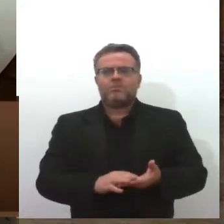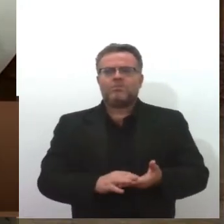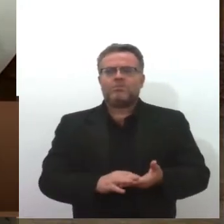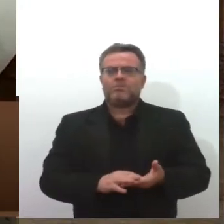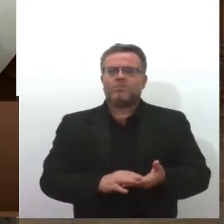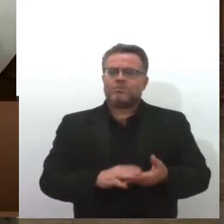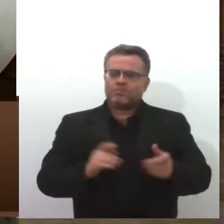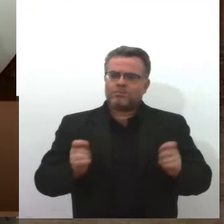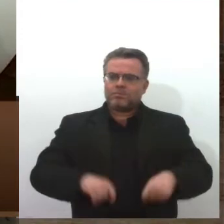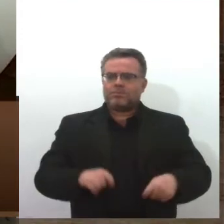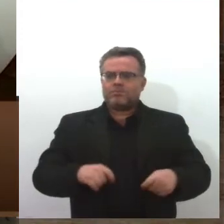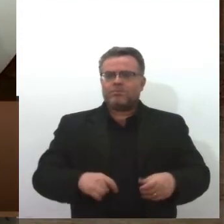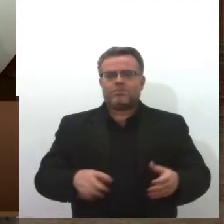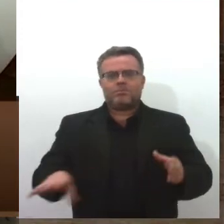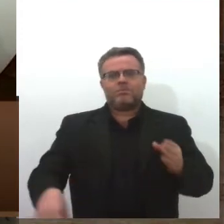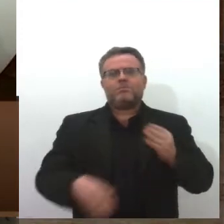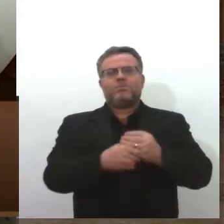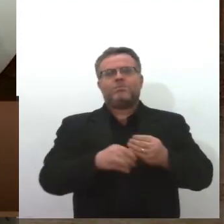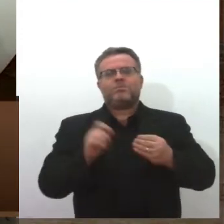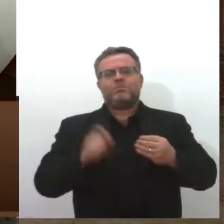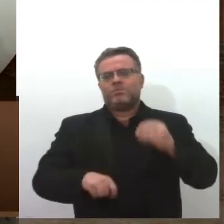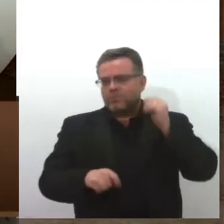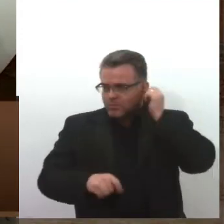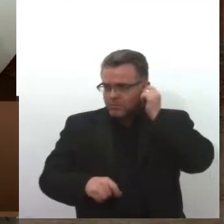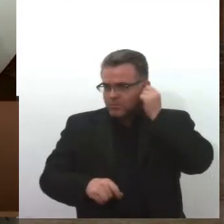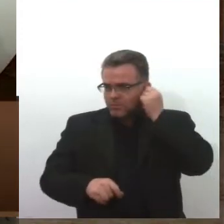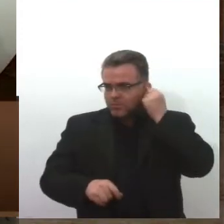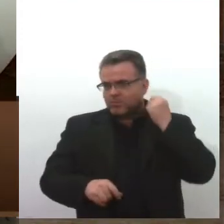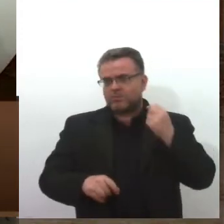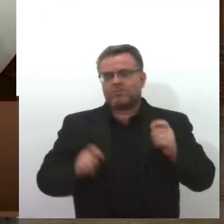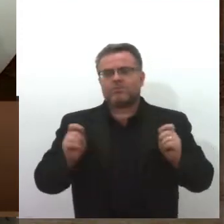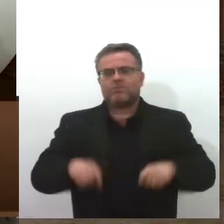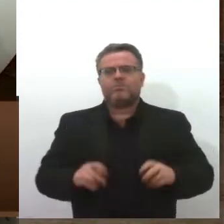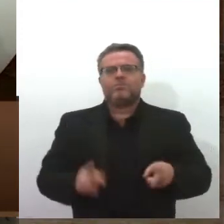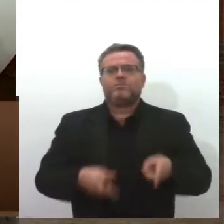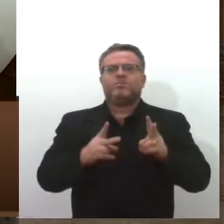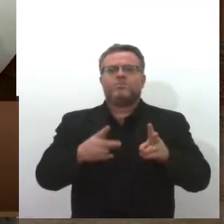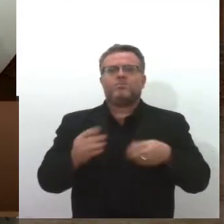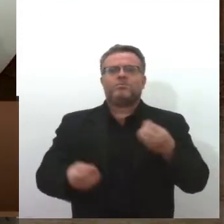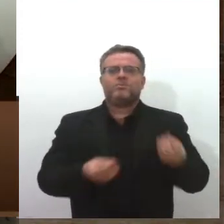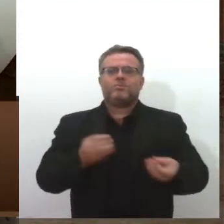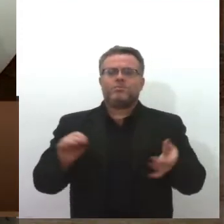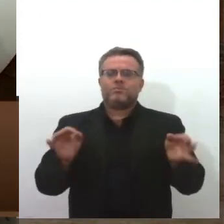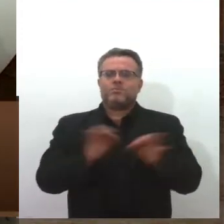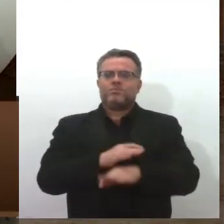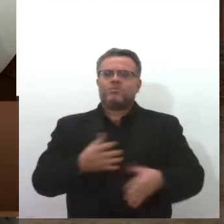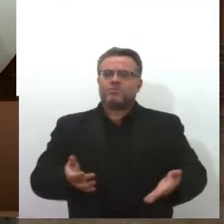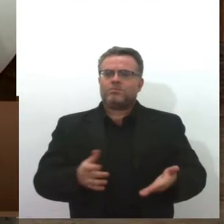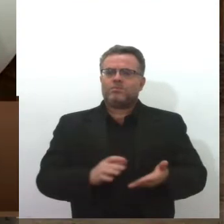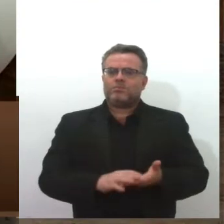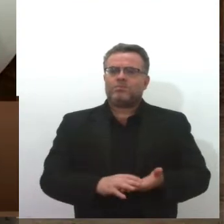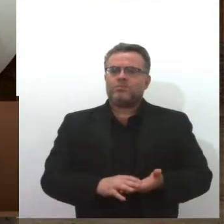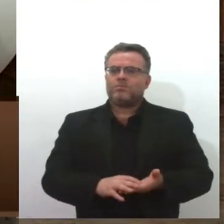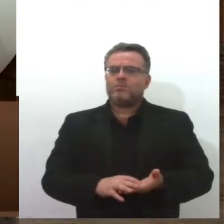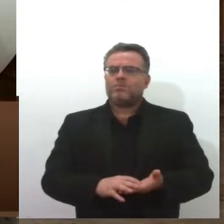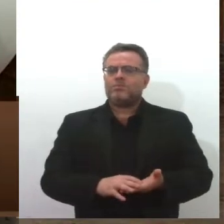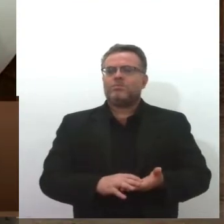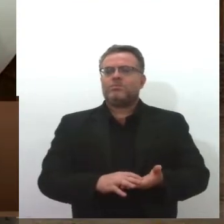podem ser implementadas para que o setor do comércio, bens e serviços, passe de uma forma melhor por essa